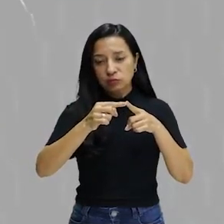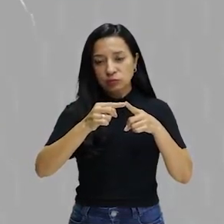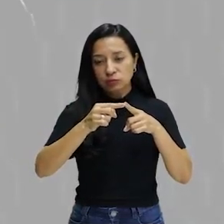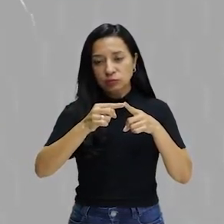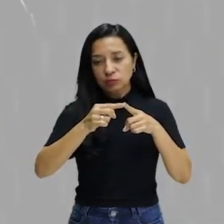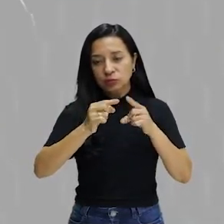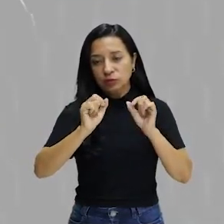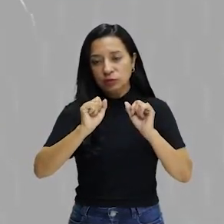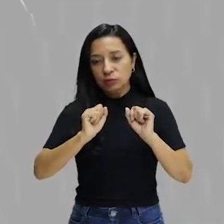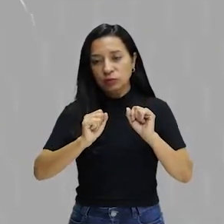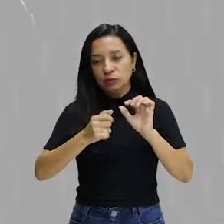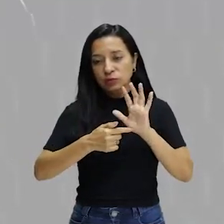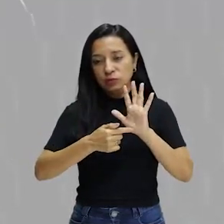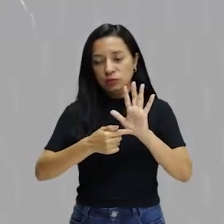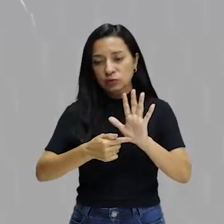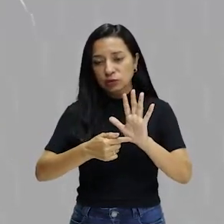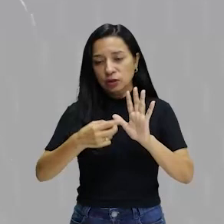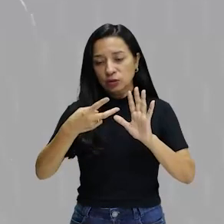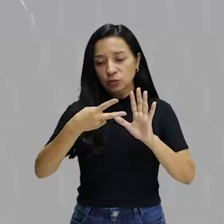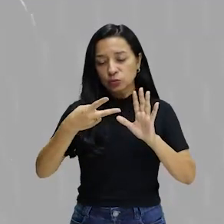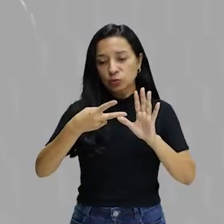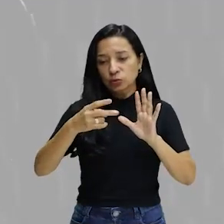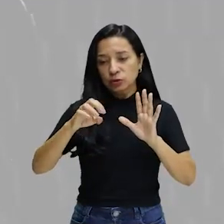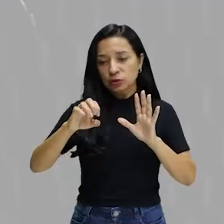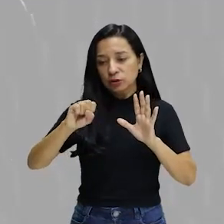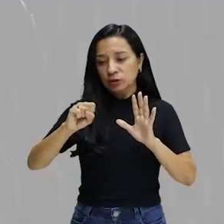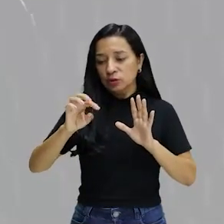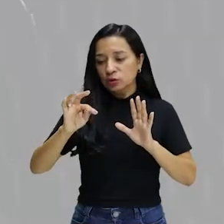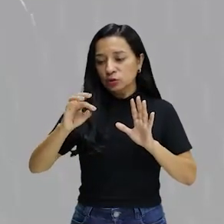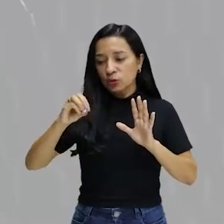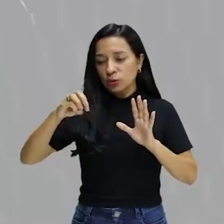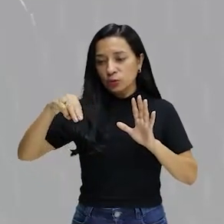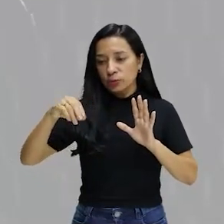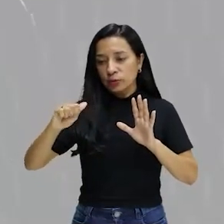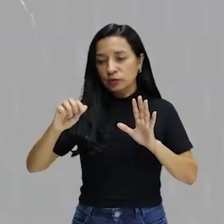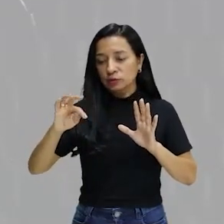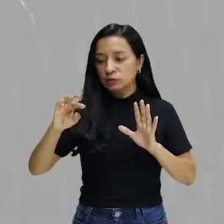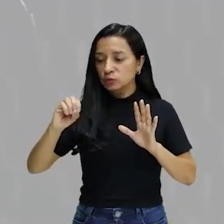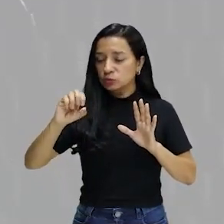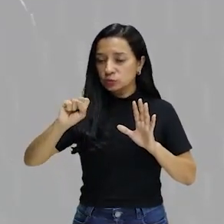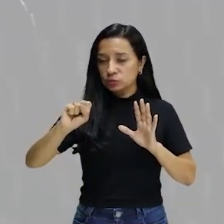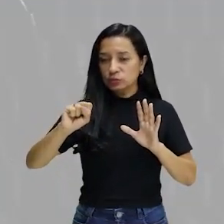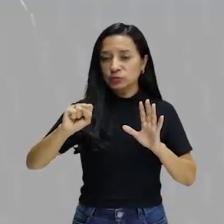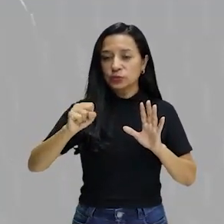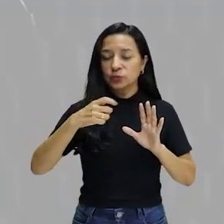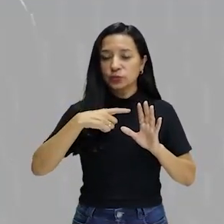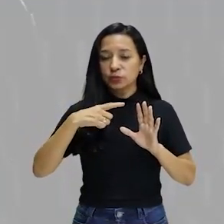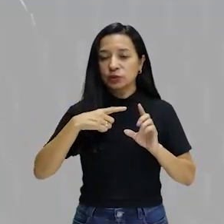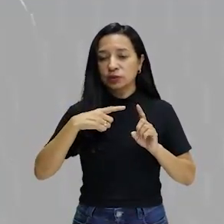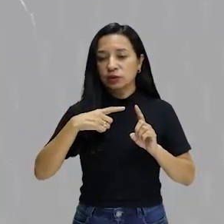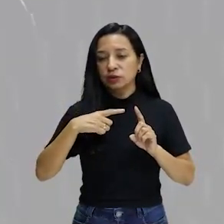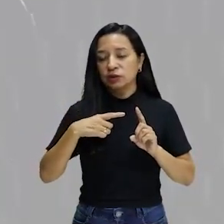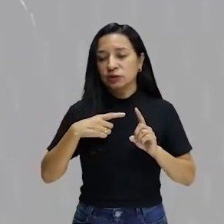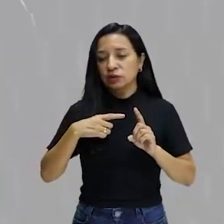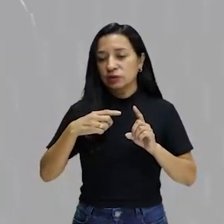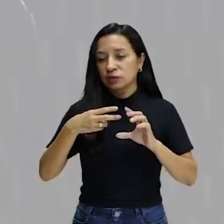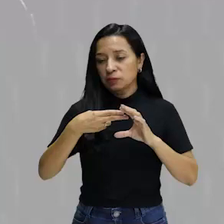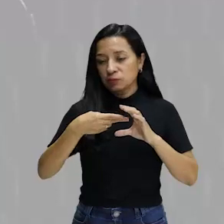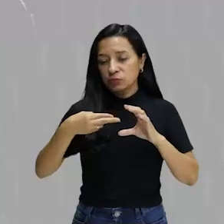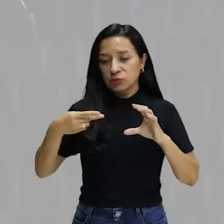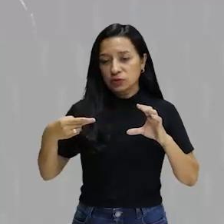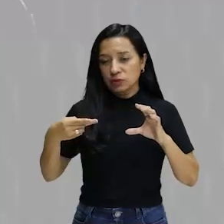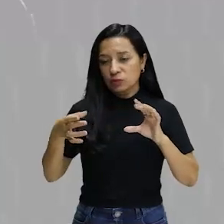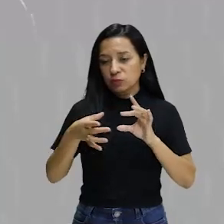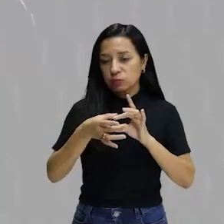onde nós podemos evidenciar aqui 2 estômatos, e ao redor desses estômatos nós temos as células